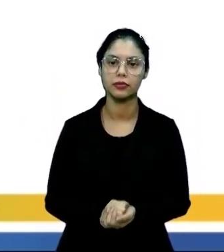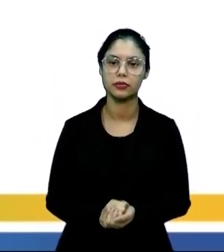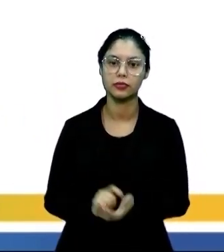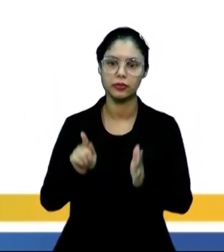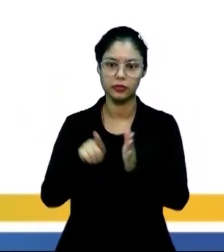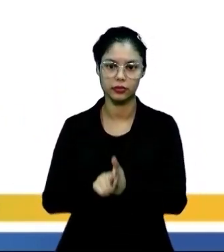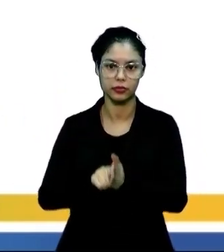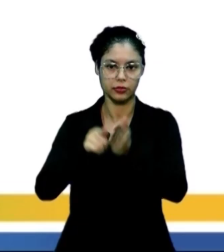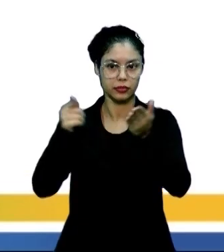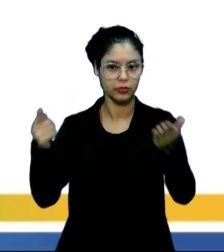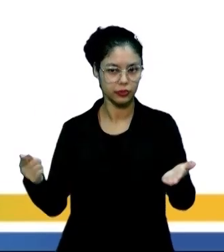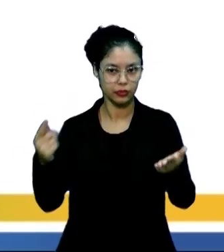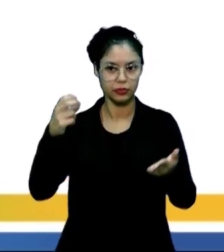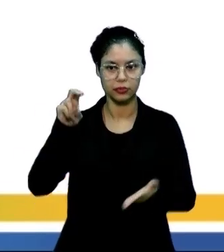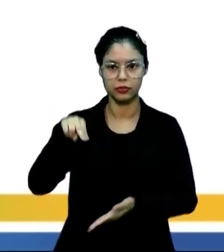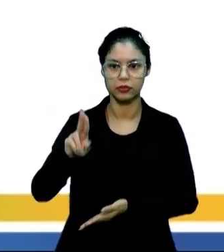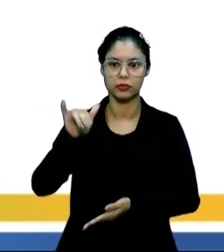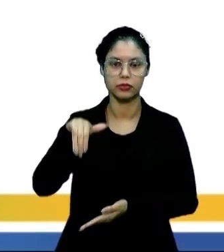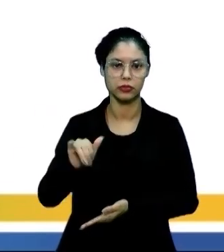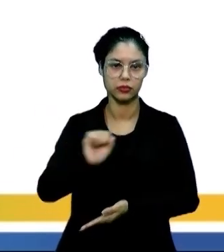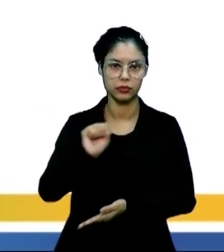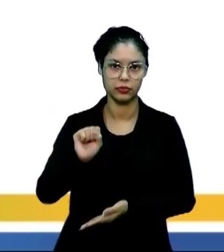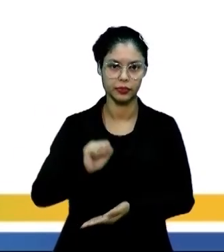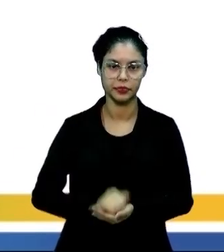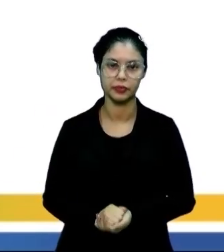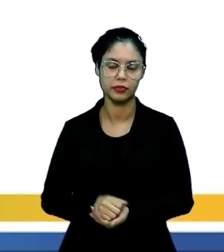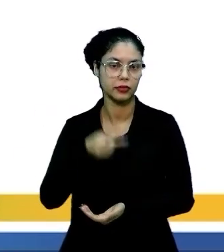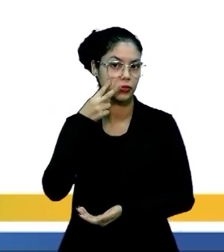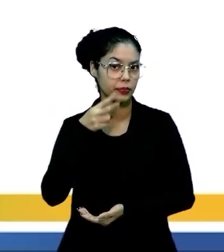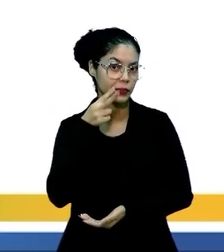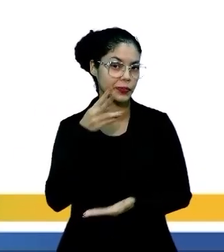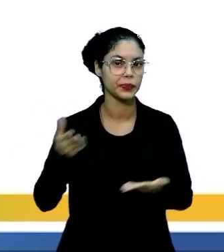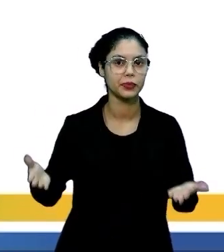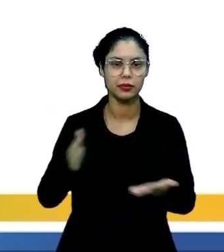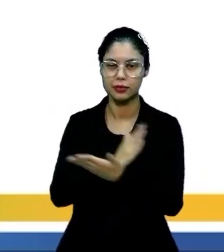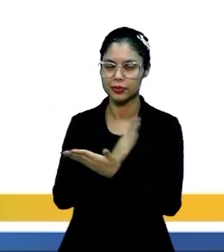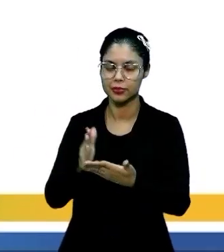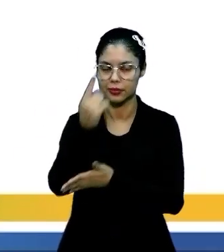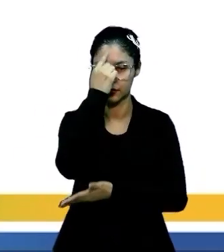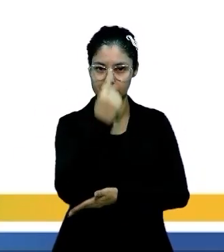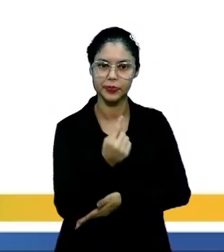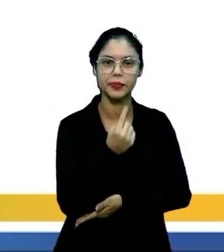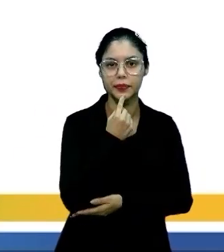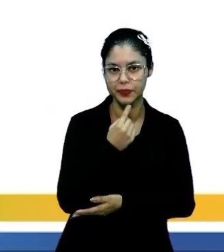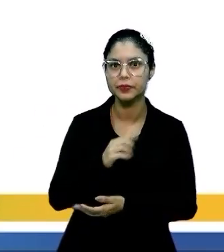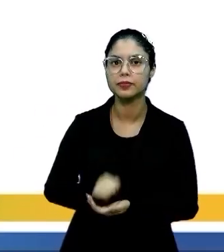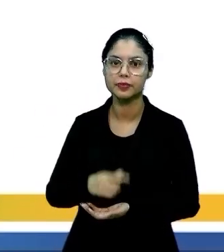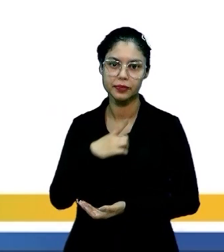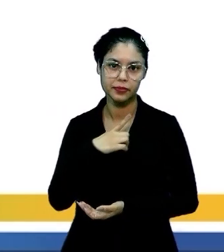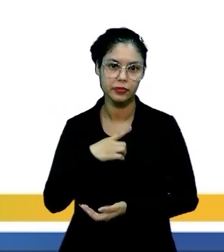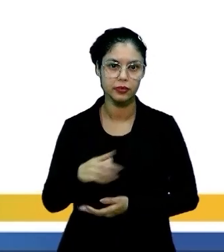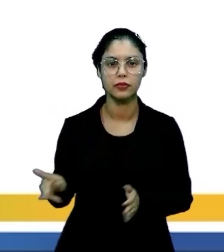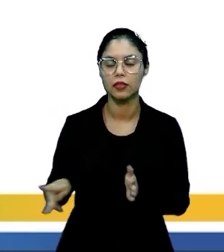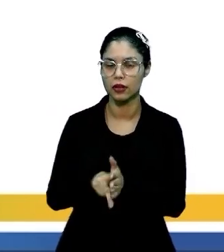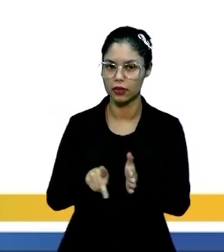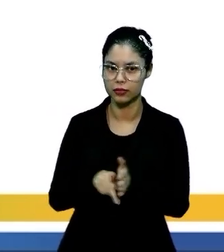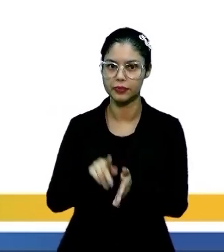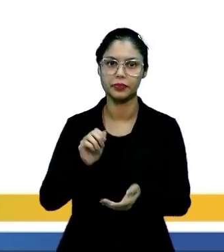jornal Press News Journal. Ok? Você vê aí, né, algumas imagens. Ele tem